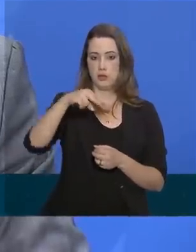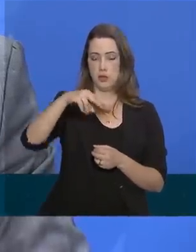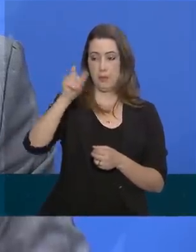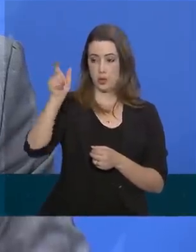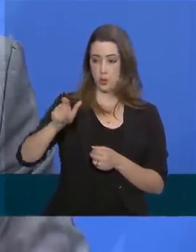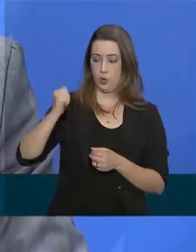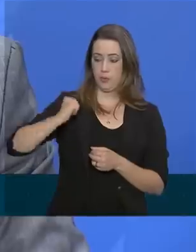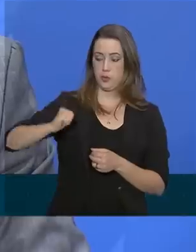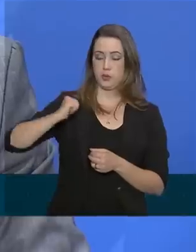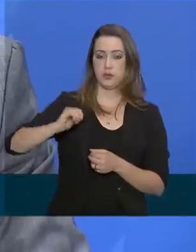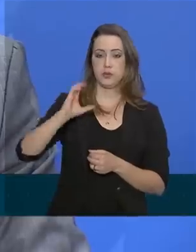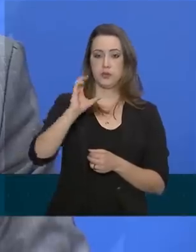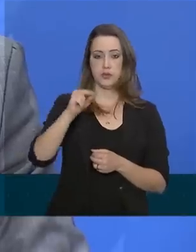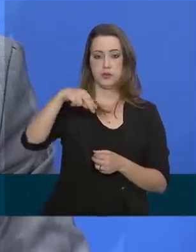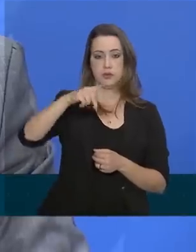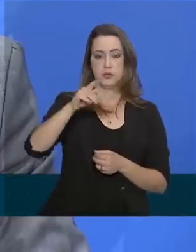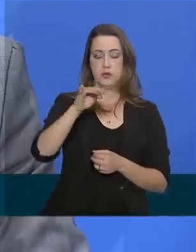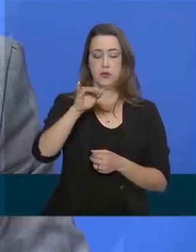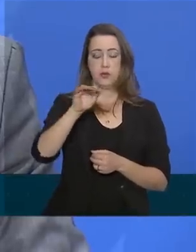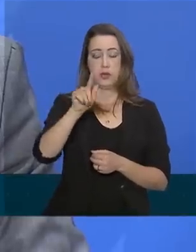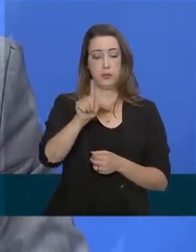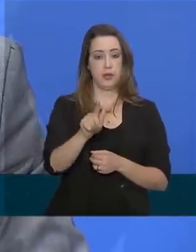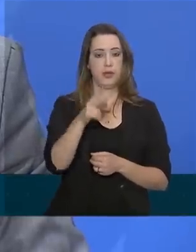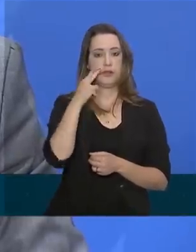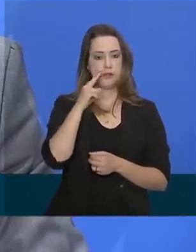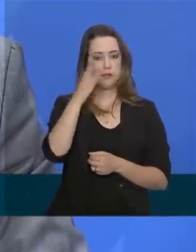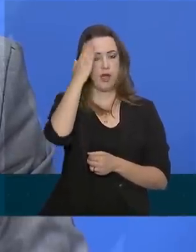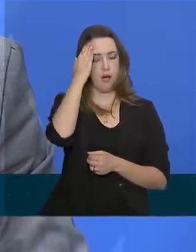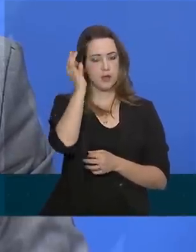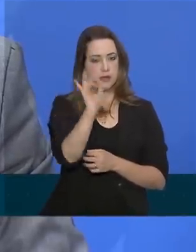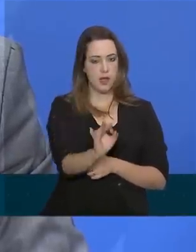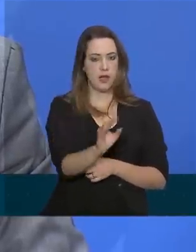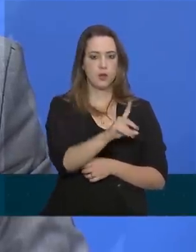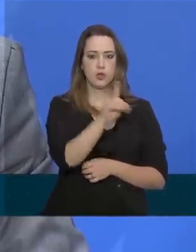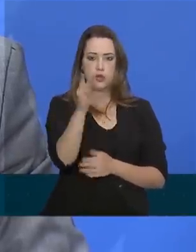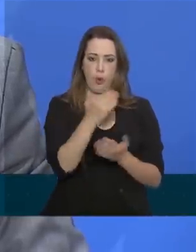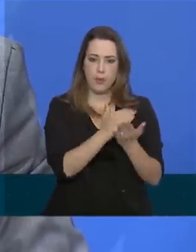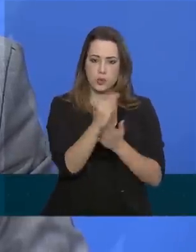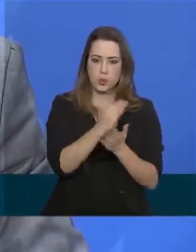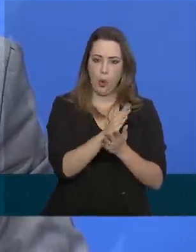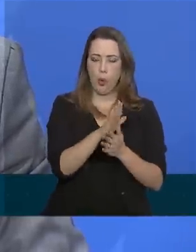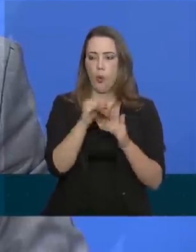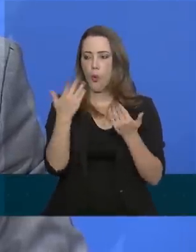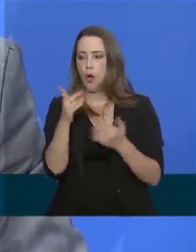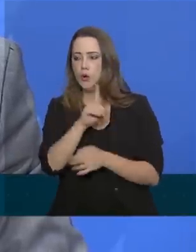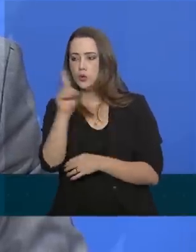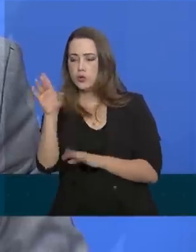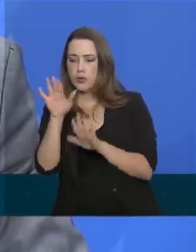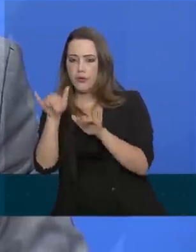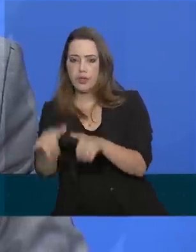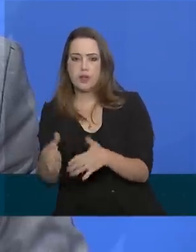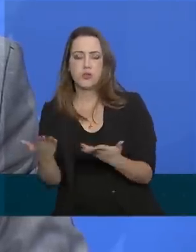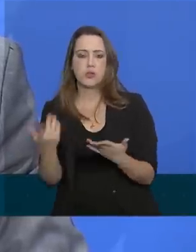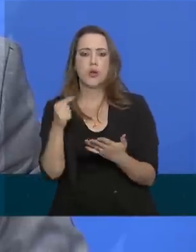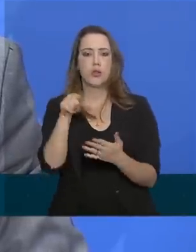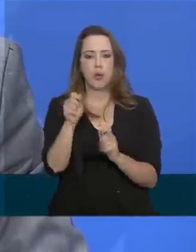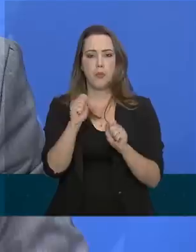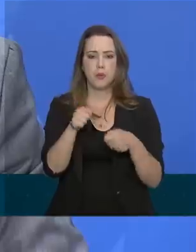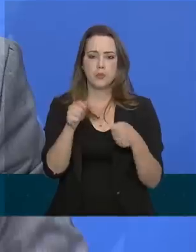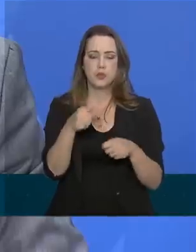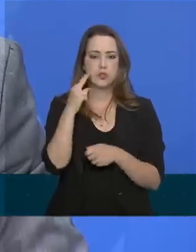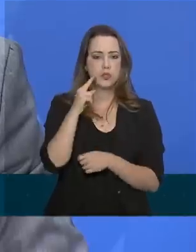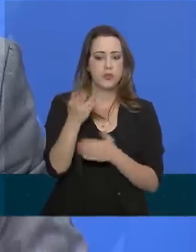sabe quando fez que dia ele iniciou que ele terminou enfim têm informação perfeita pois permite um audi tamento e se for